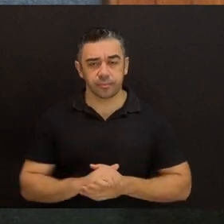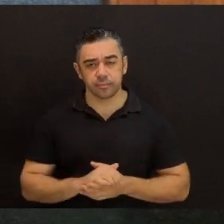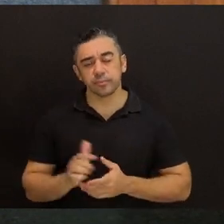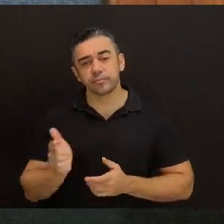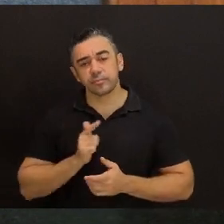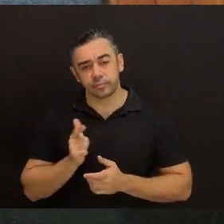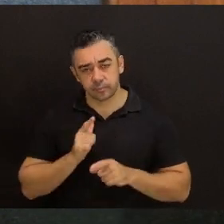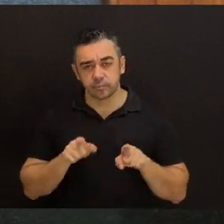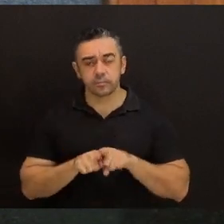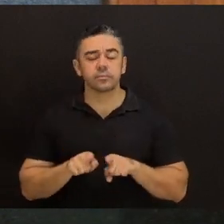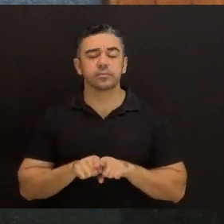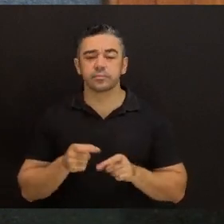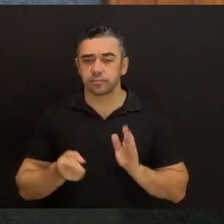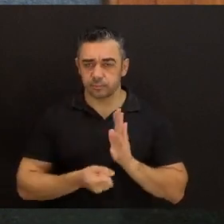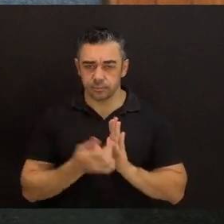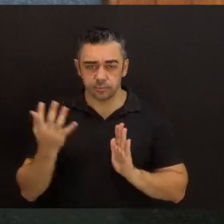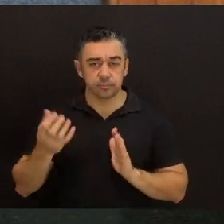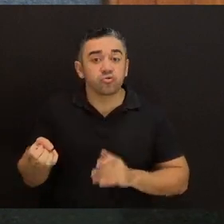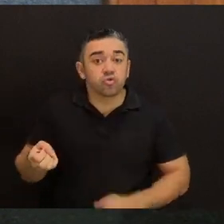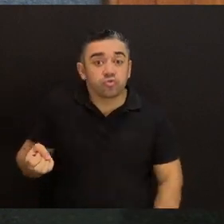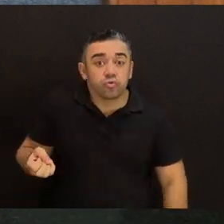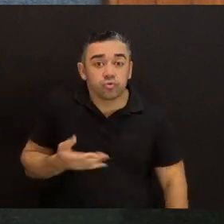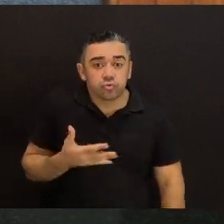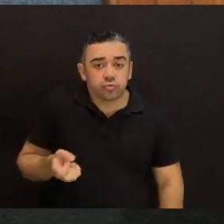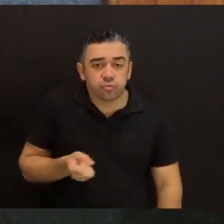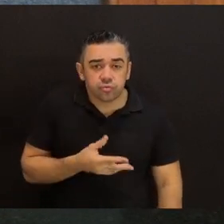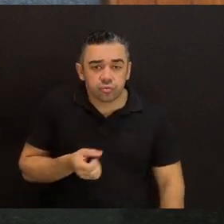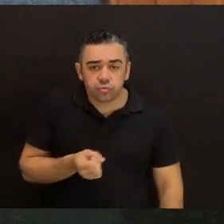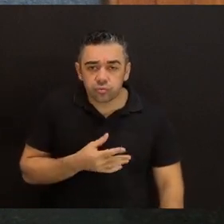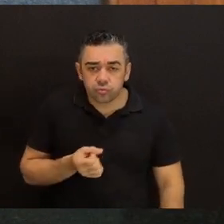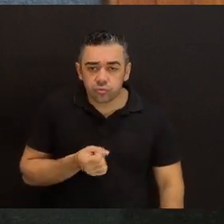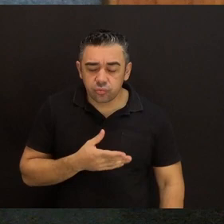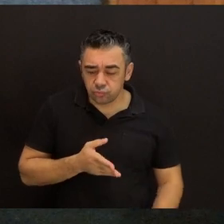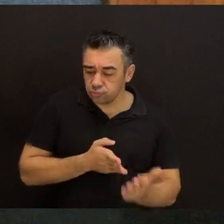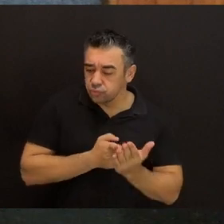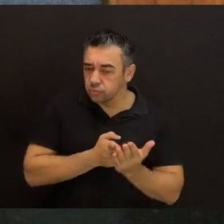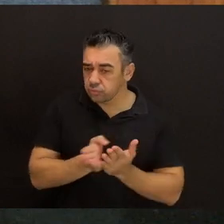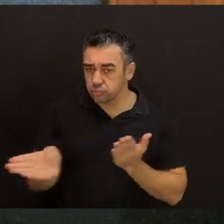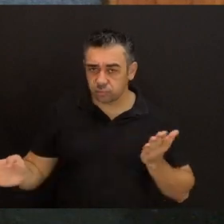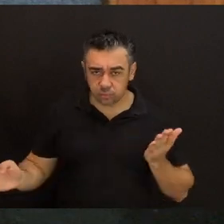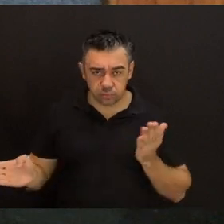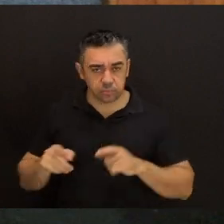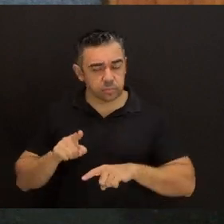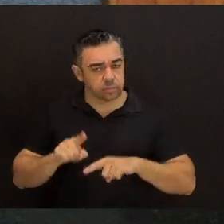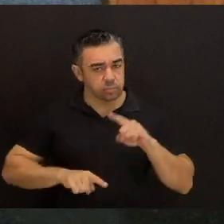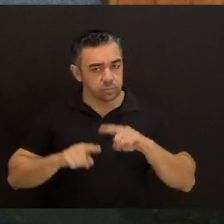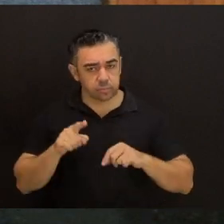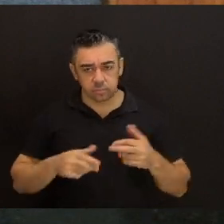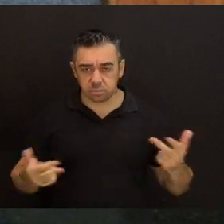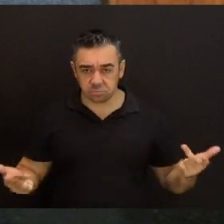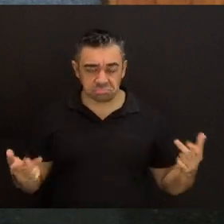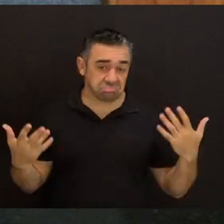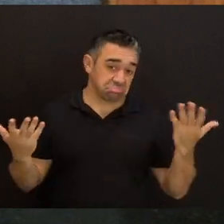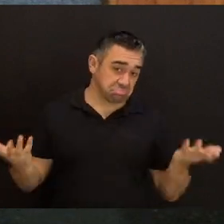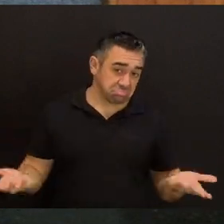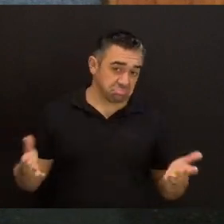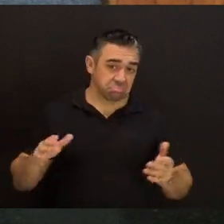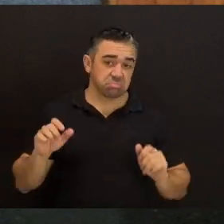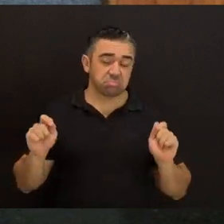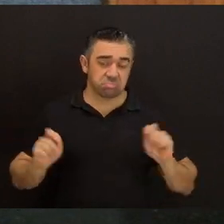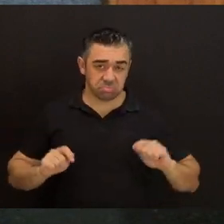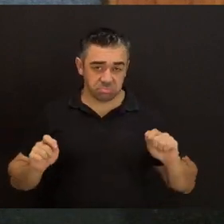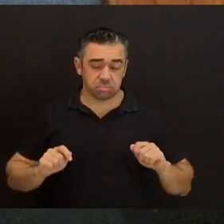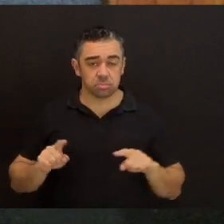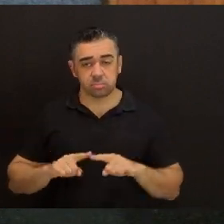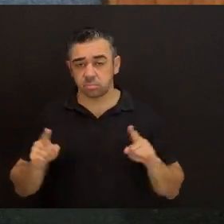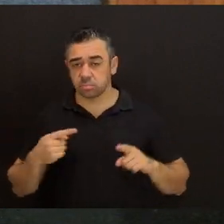foi demonstrado vários objetos novos então duas espécies desvio de materiais que isso supostamente possam ser inservíveis mas que